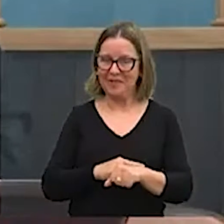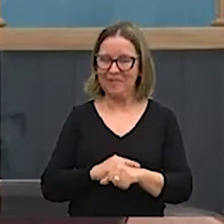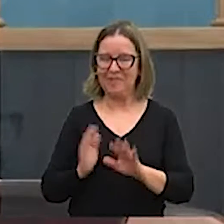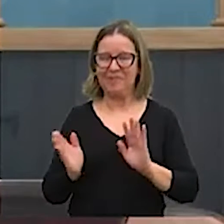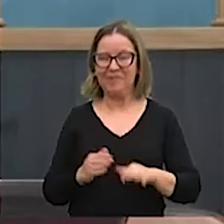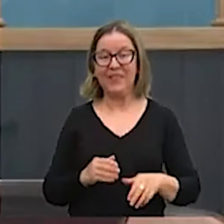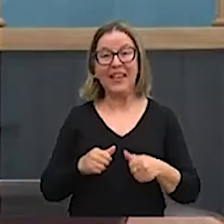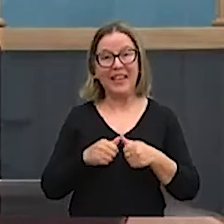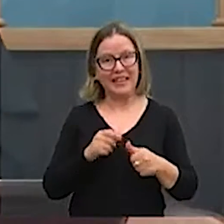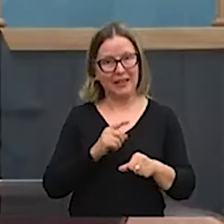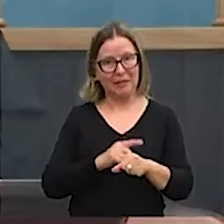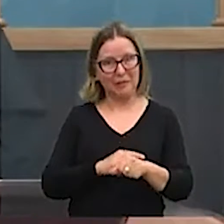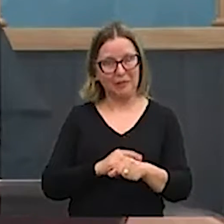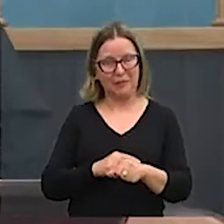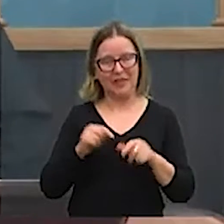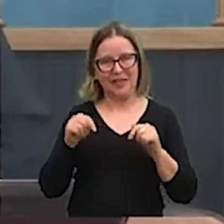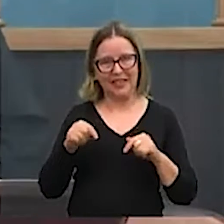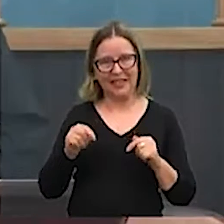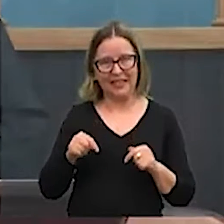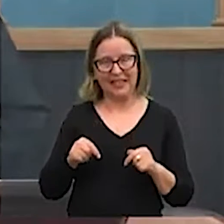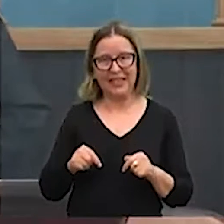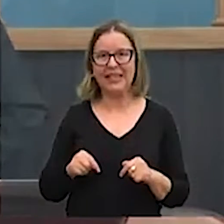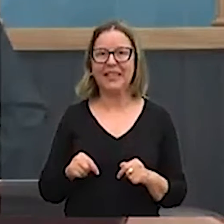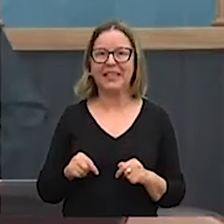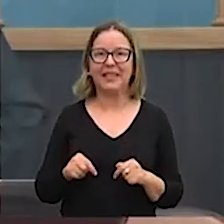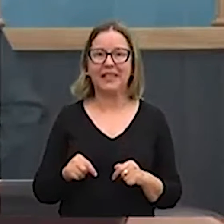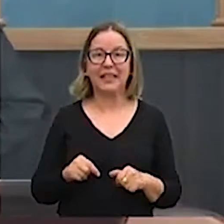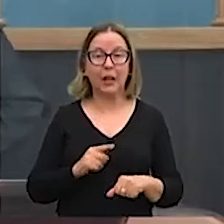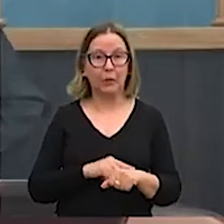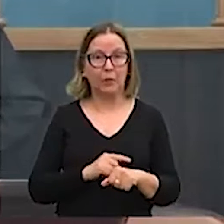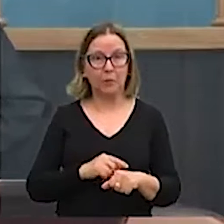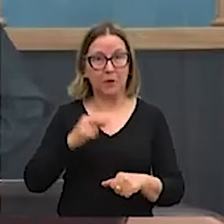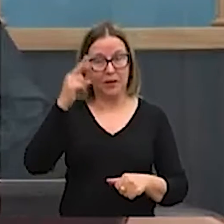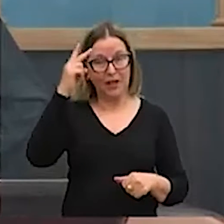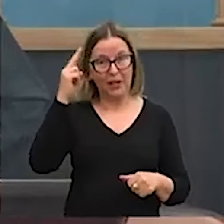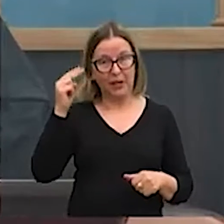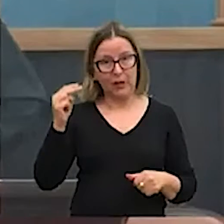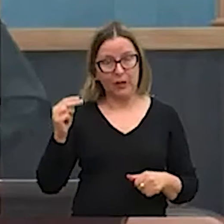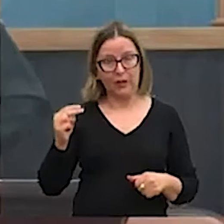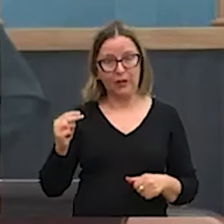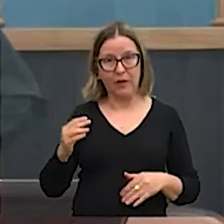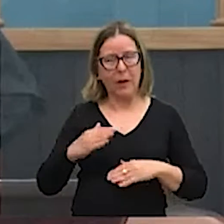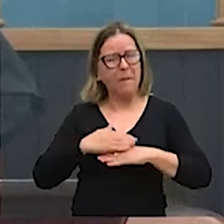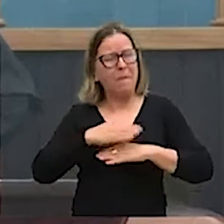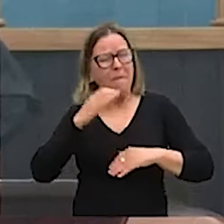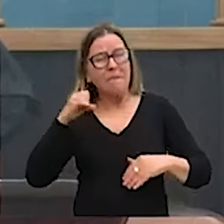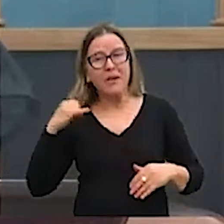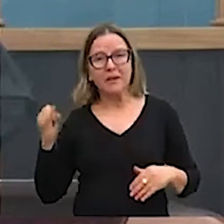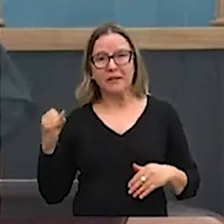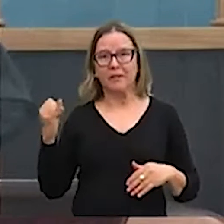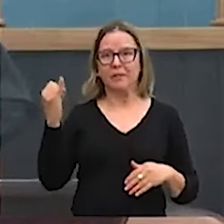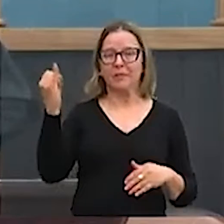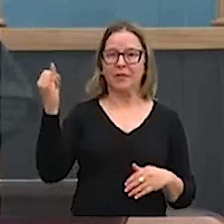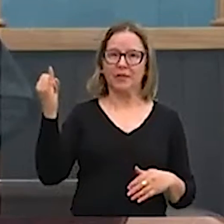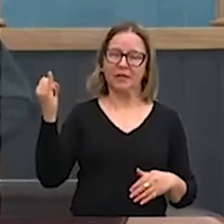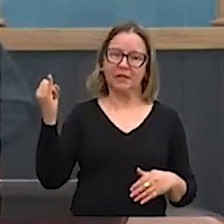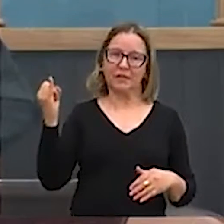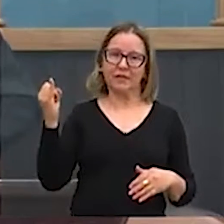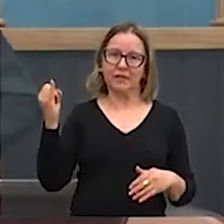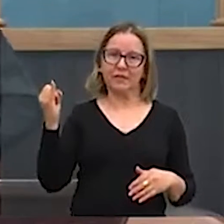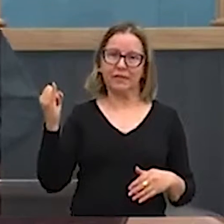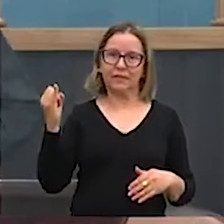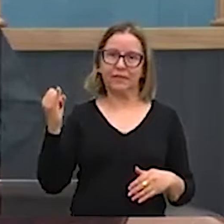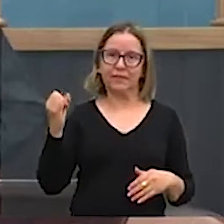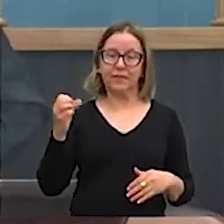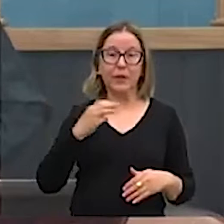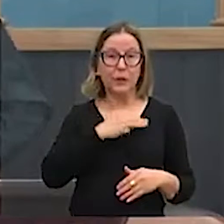aqui, este momento aqui, é o momento histórico mais importante do